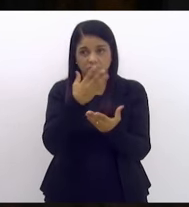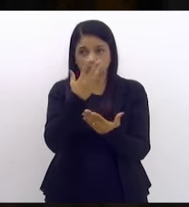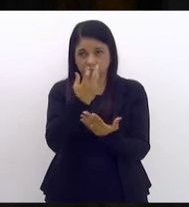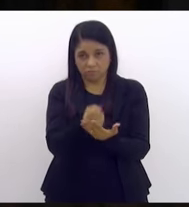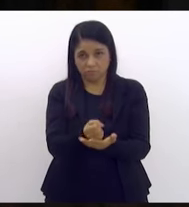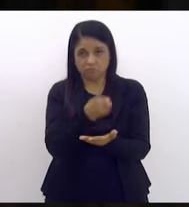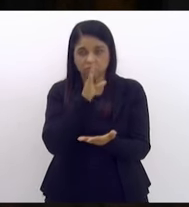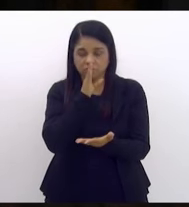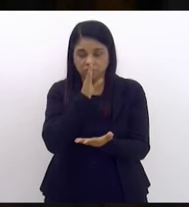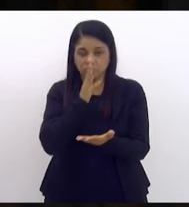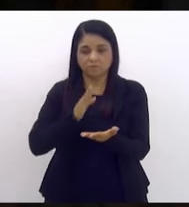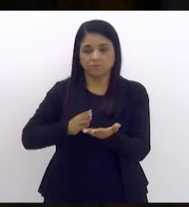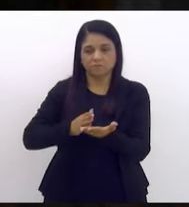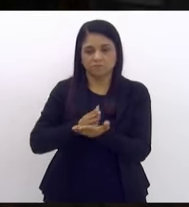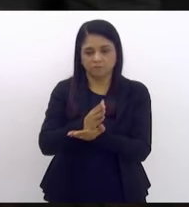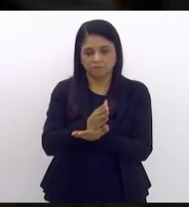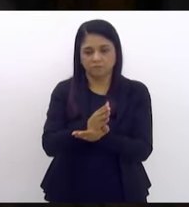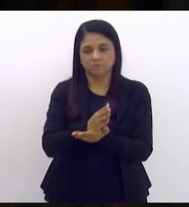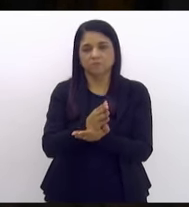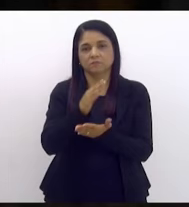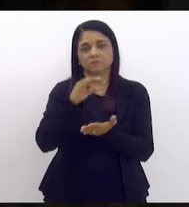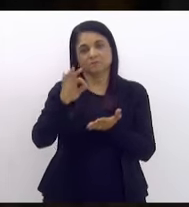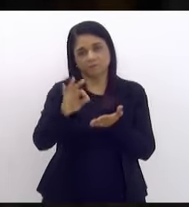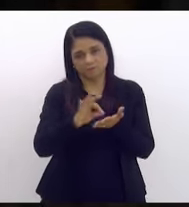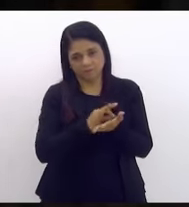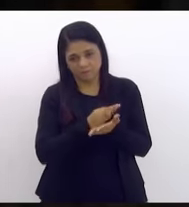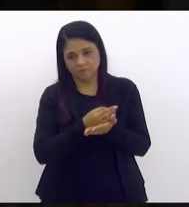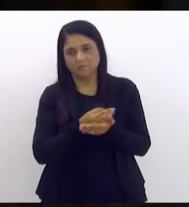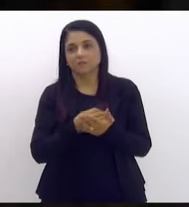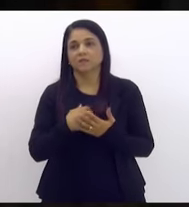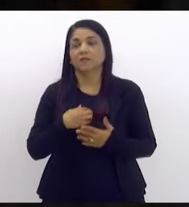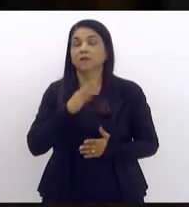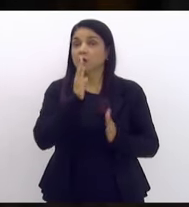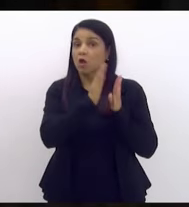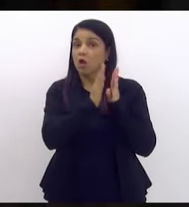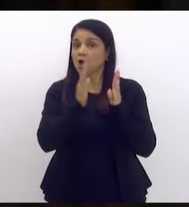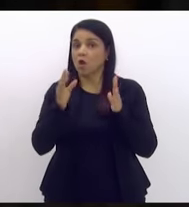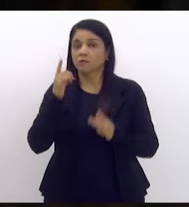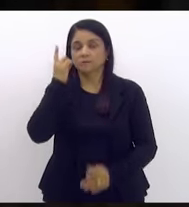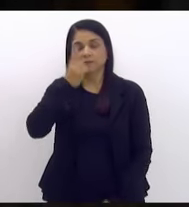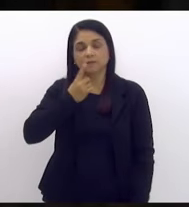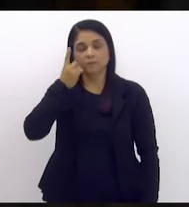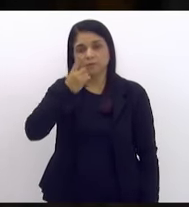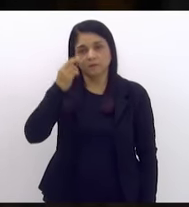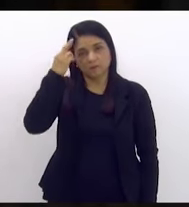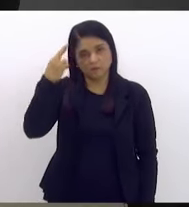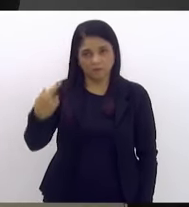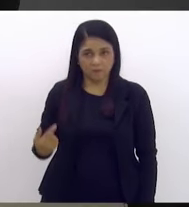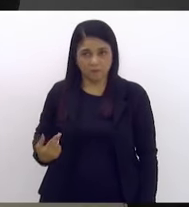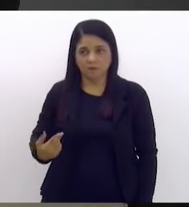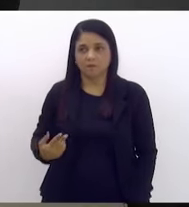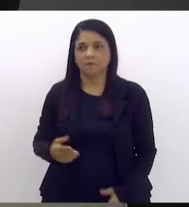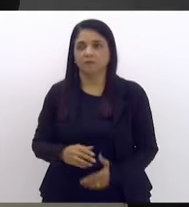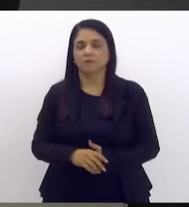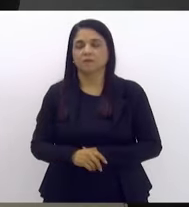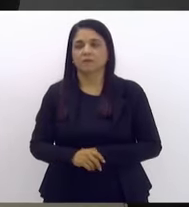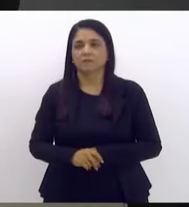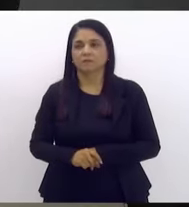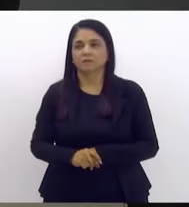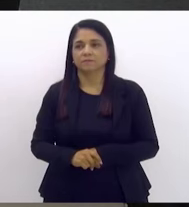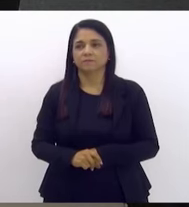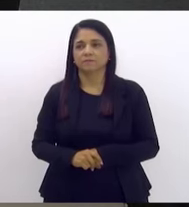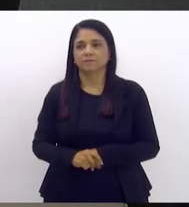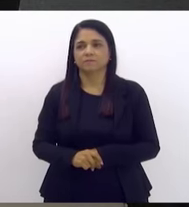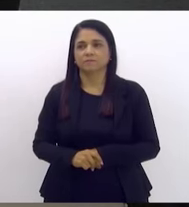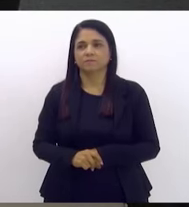mandam como estão, aprovado, vai à promulgação. Questão de ordem, presidente. Deputada Renata Souza. Só para